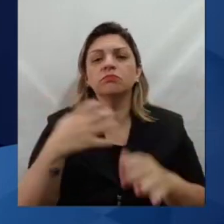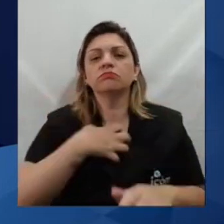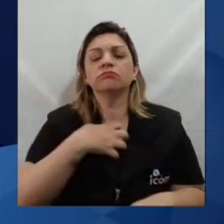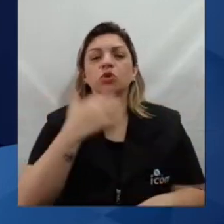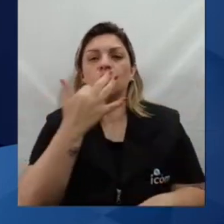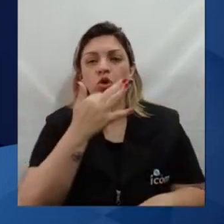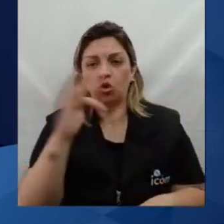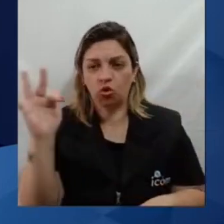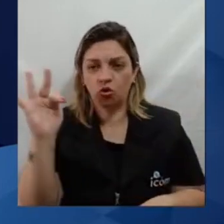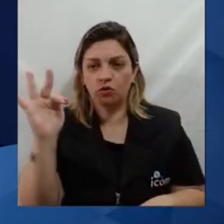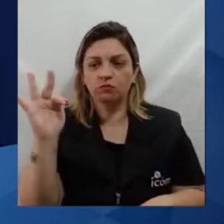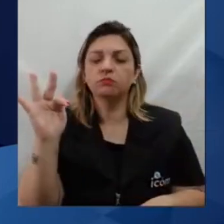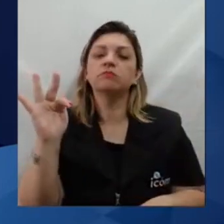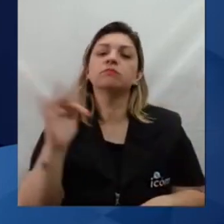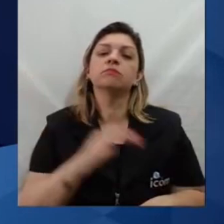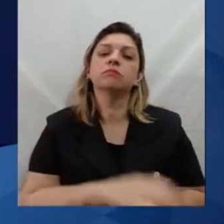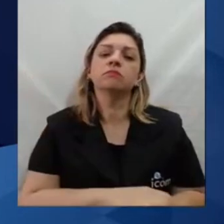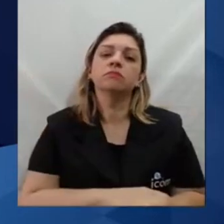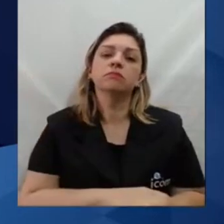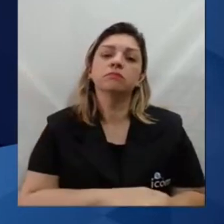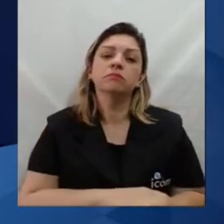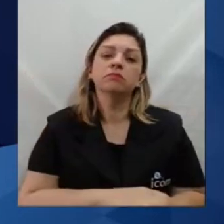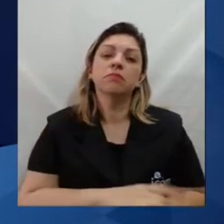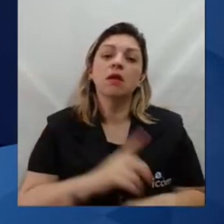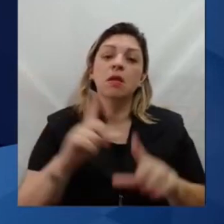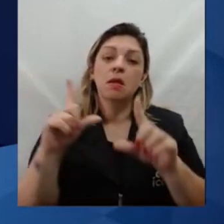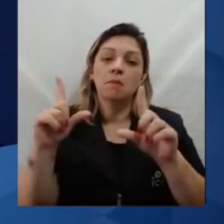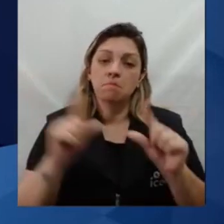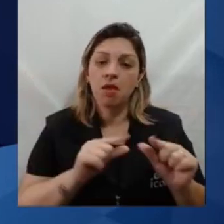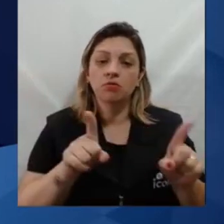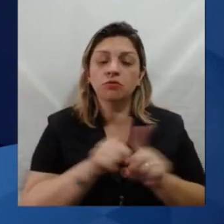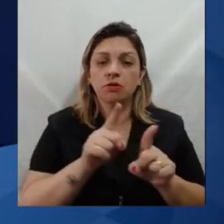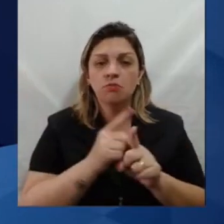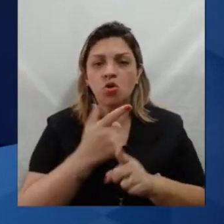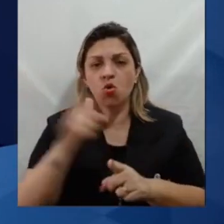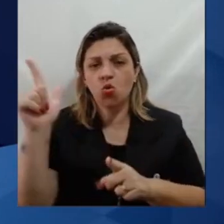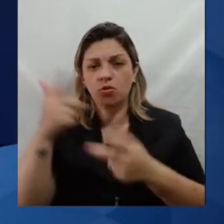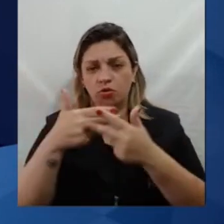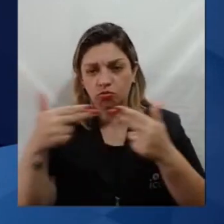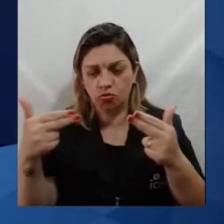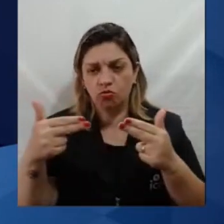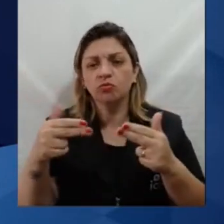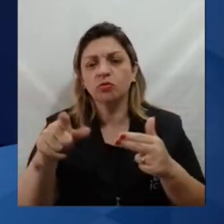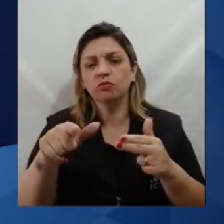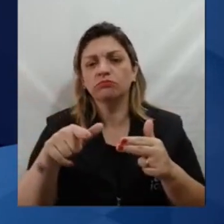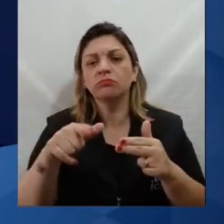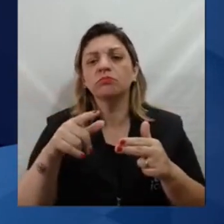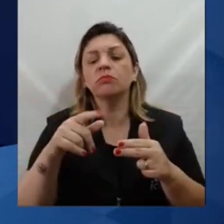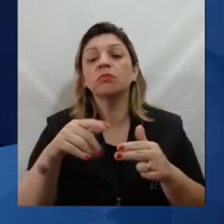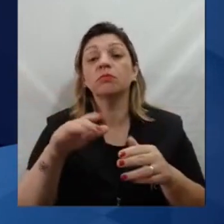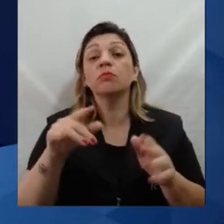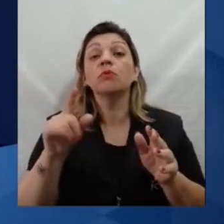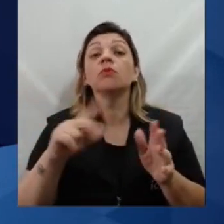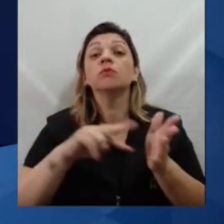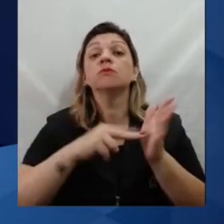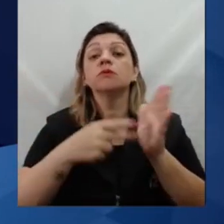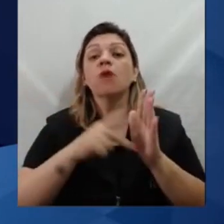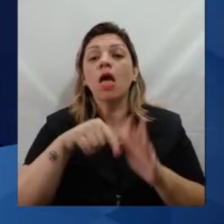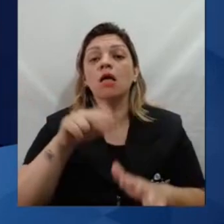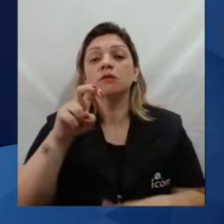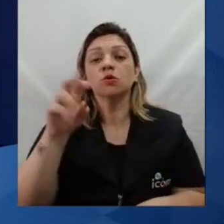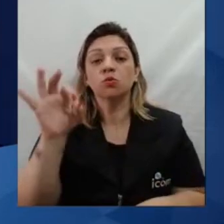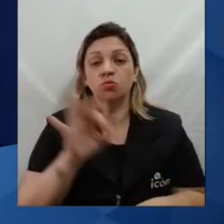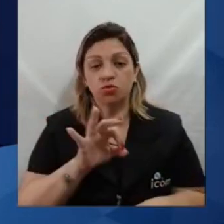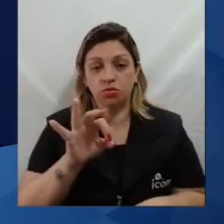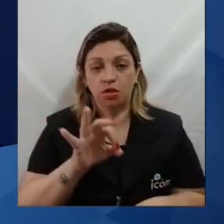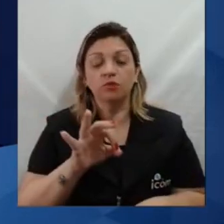do SF36 e menores com os demais instrumentos, e o nosso nível de significância foi de 5%. O